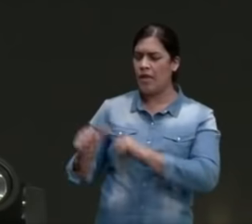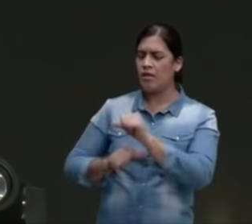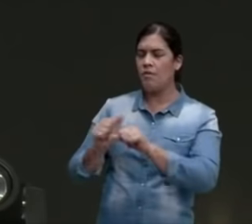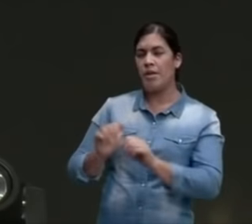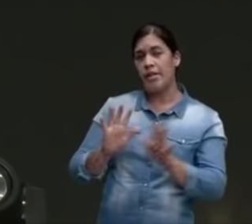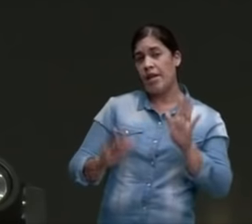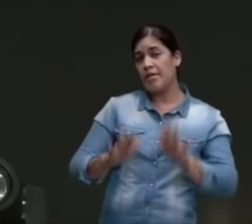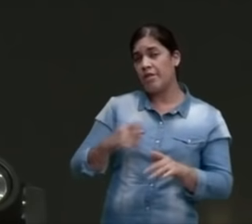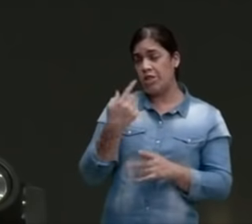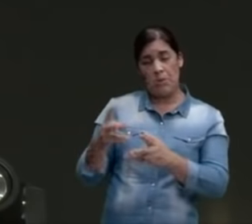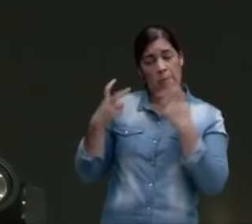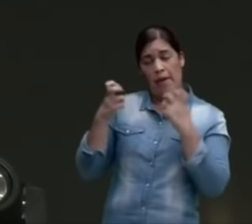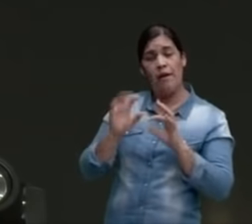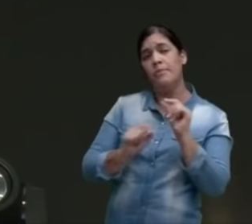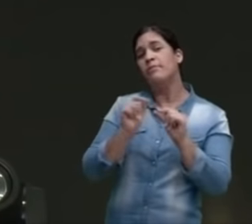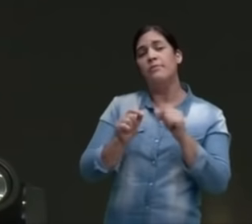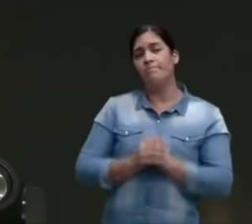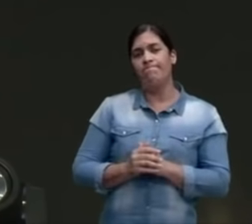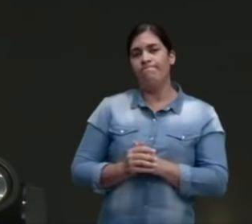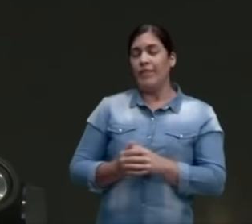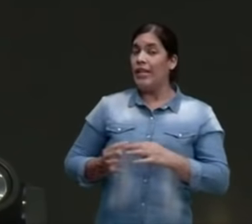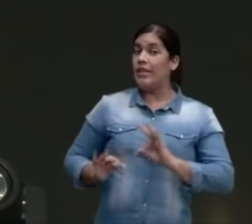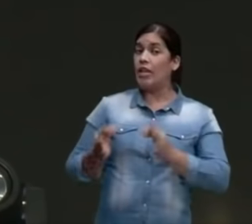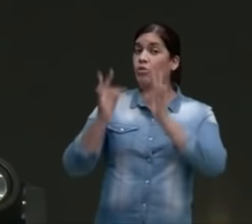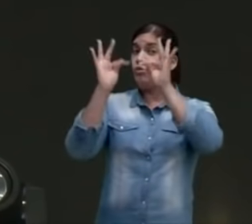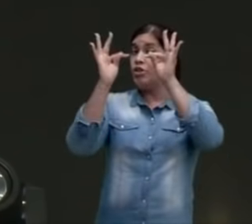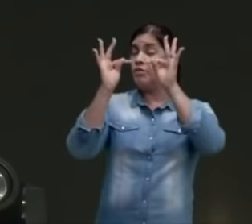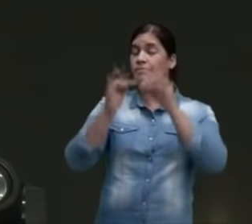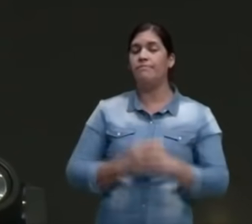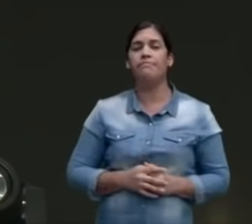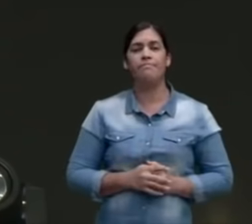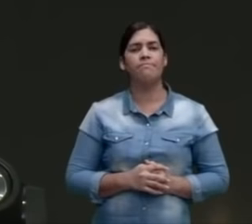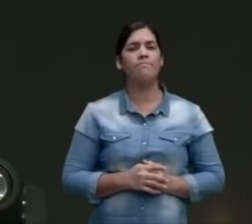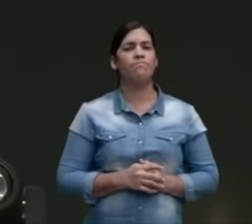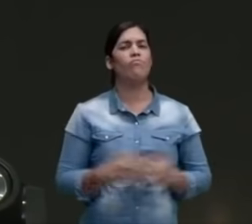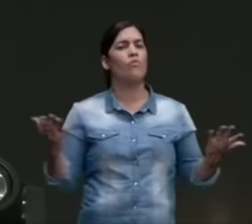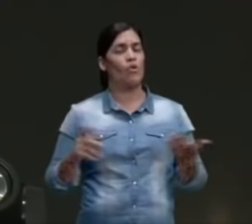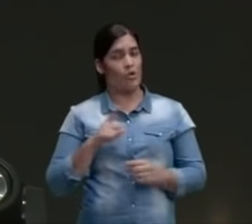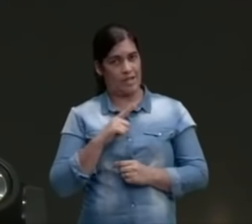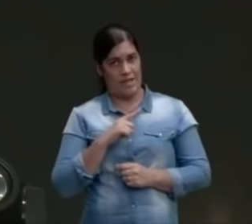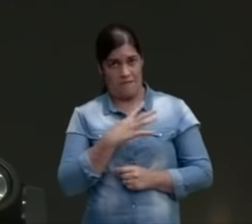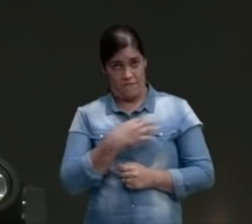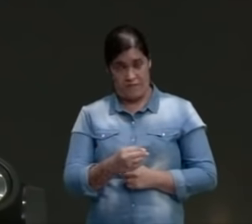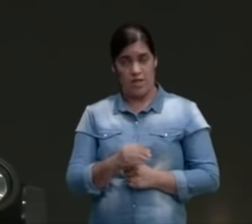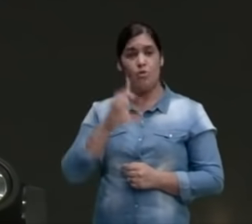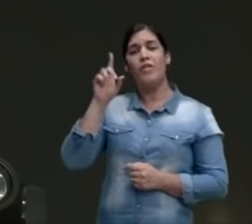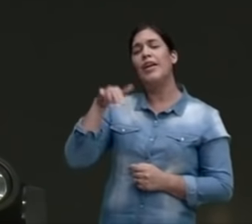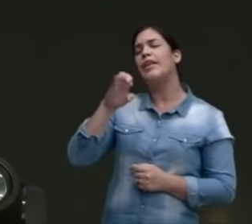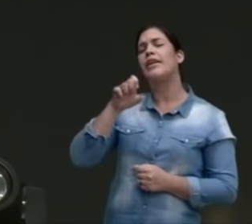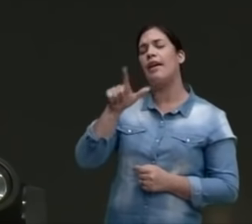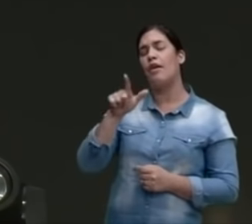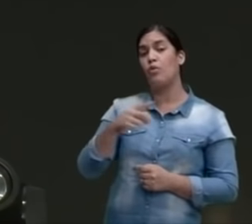para pensar, que é a tecnologia. Hoje eu tenho um filhinho, o Daniel, de 2 anos, a Lorena